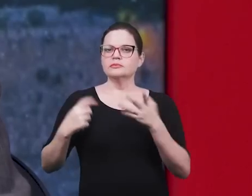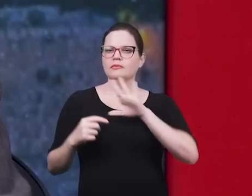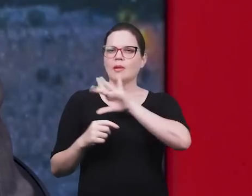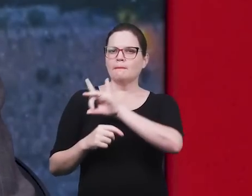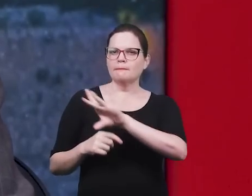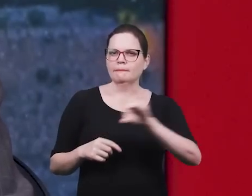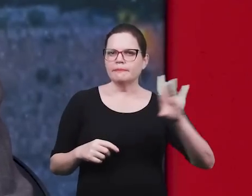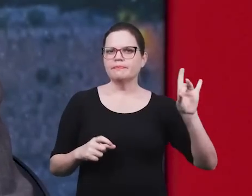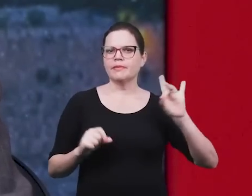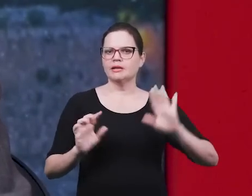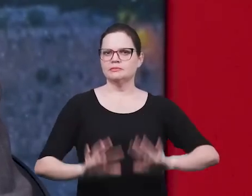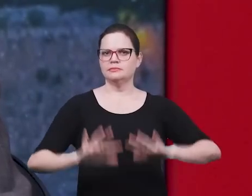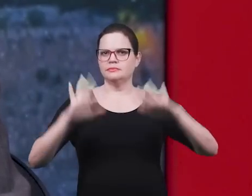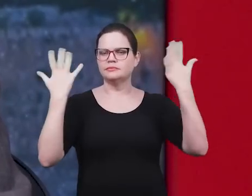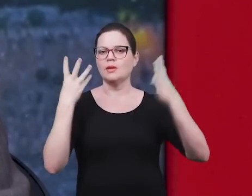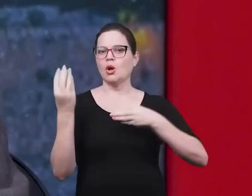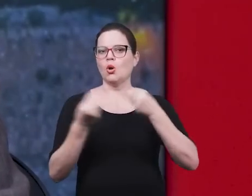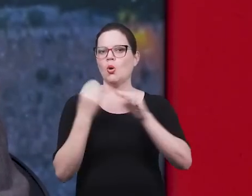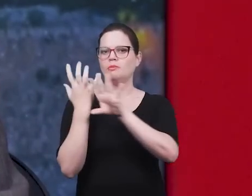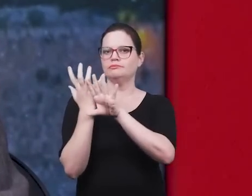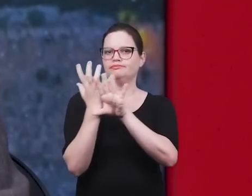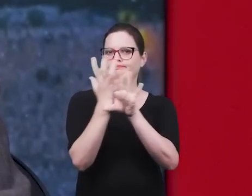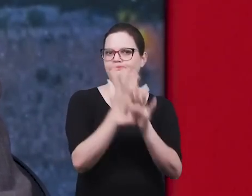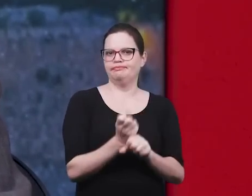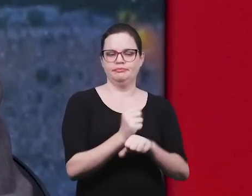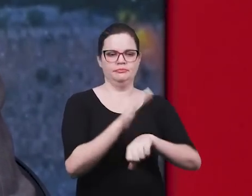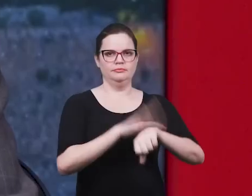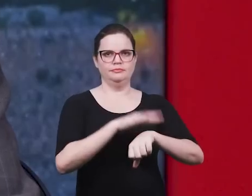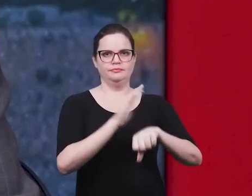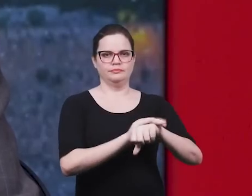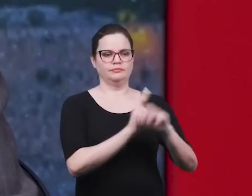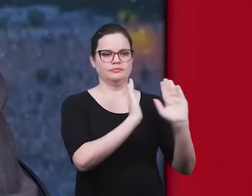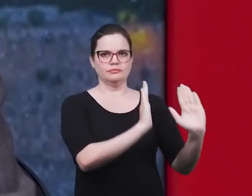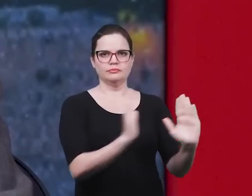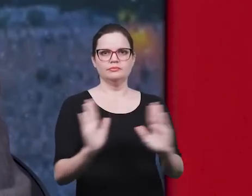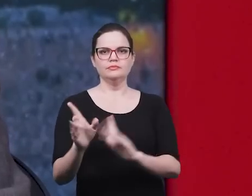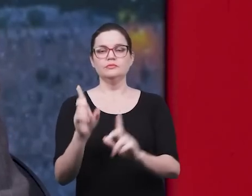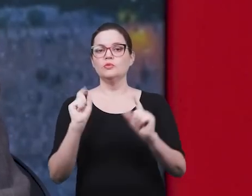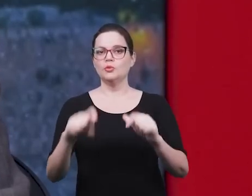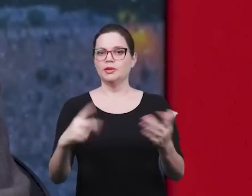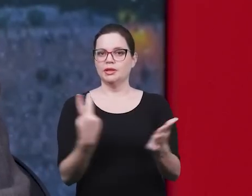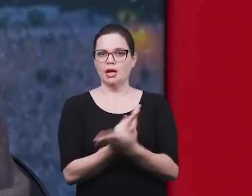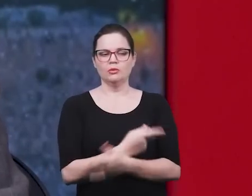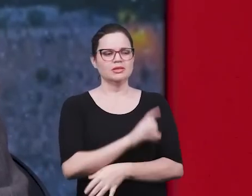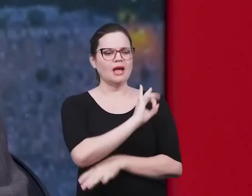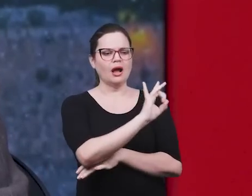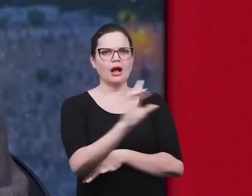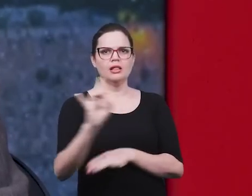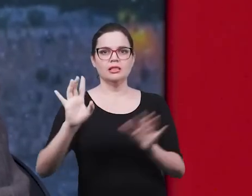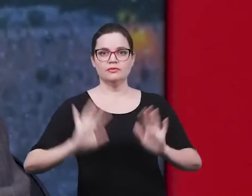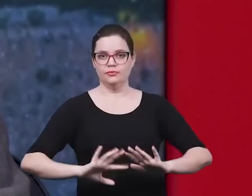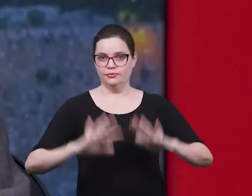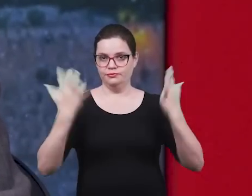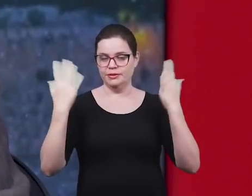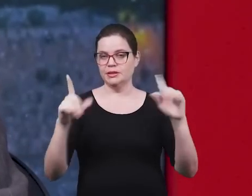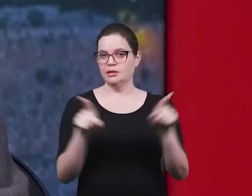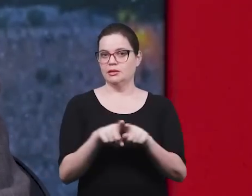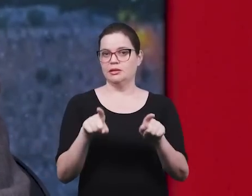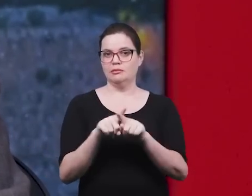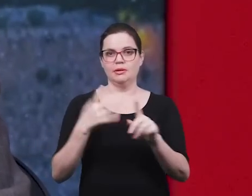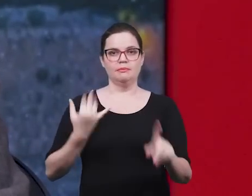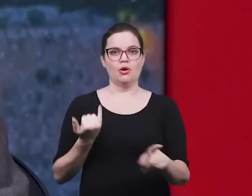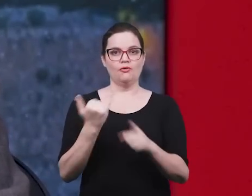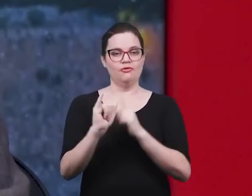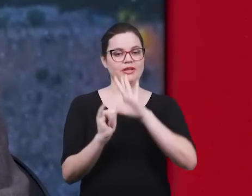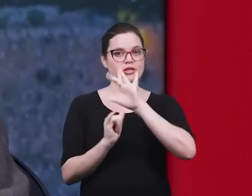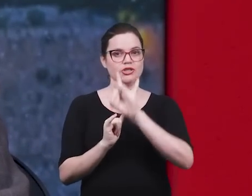festas como era a contagem cronológica, o que acontecia em cada festa e a aplicação